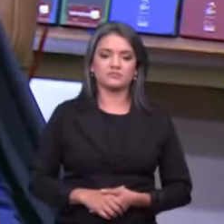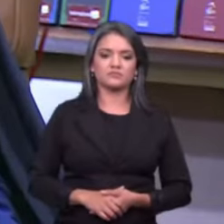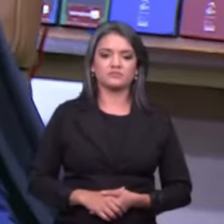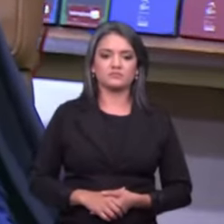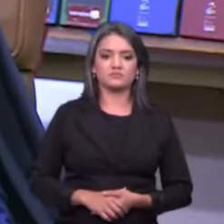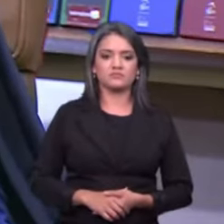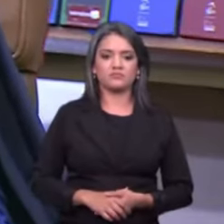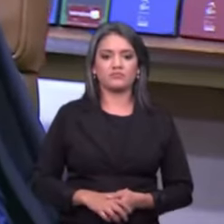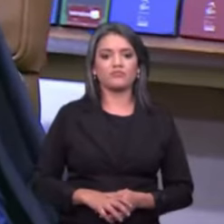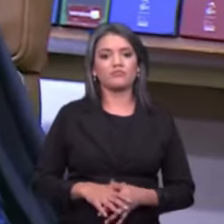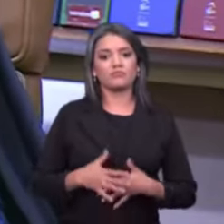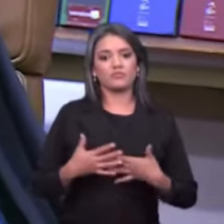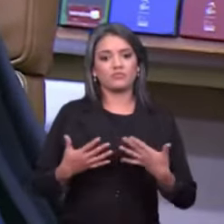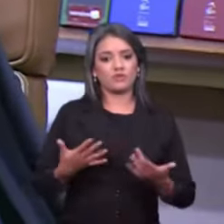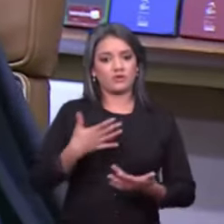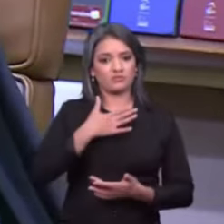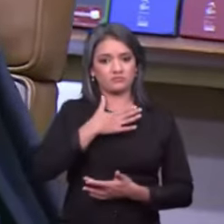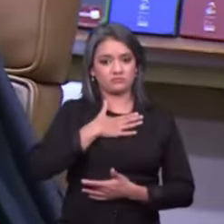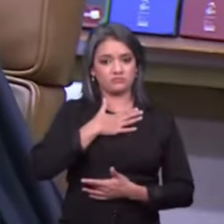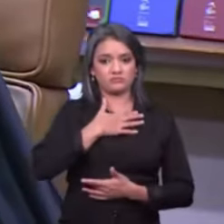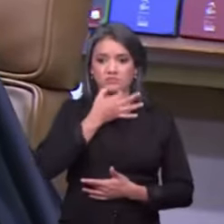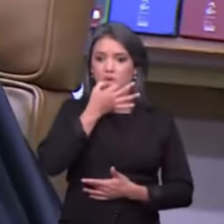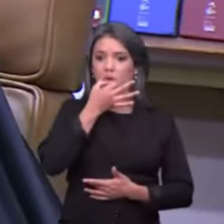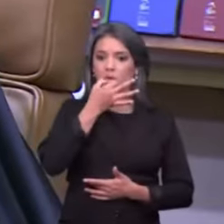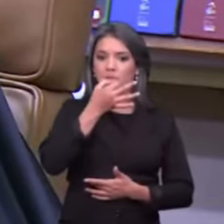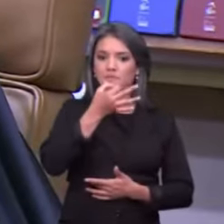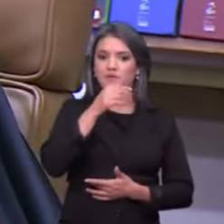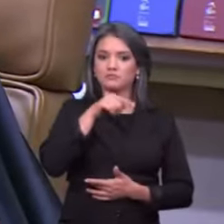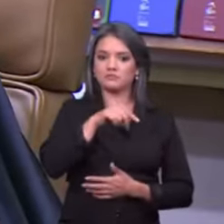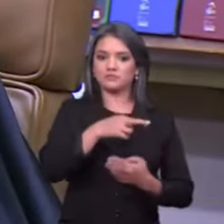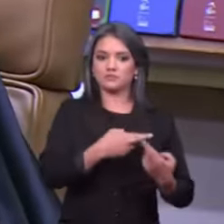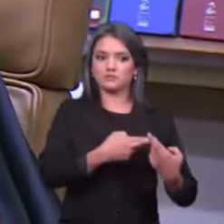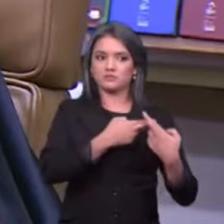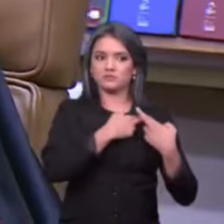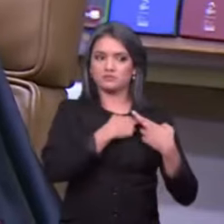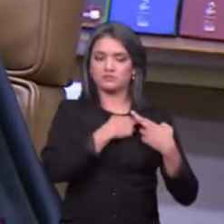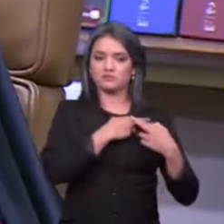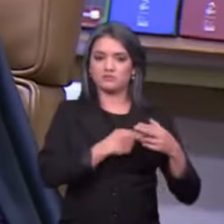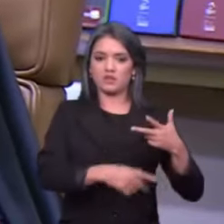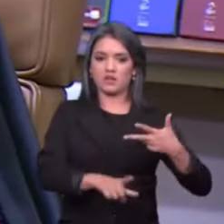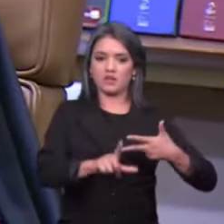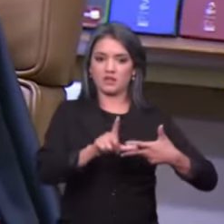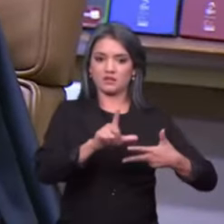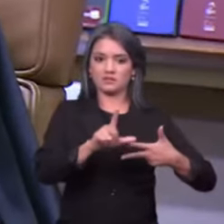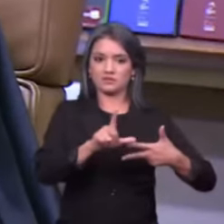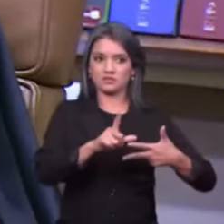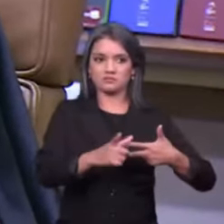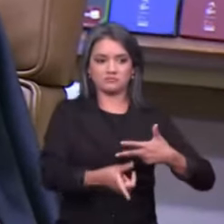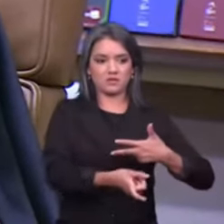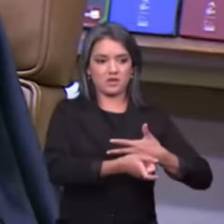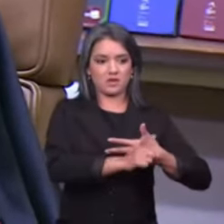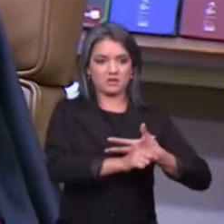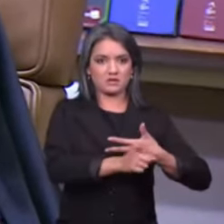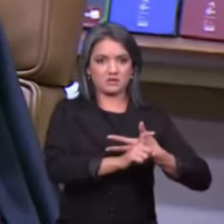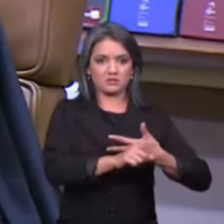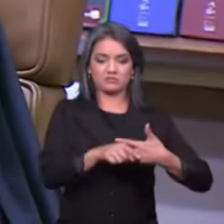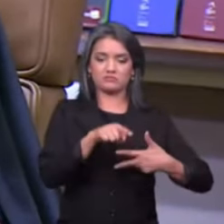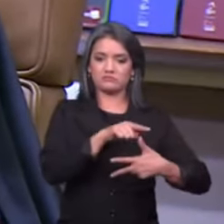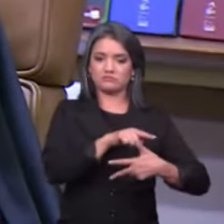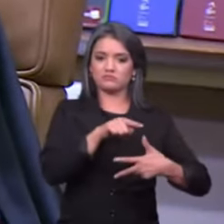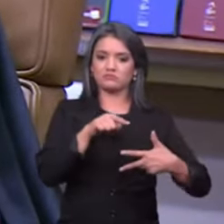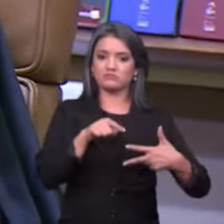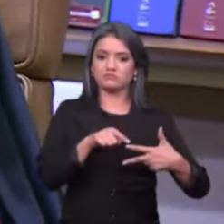ao legislador e ao Poder Executivo, na forma